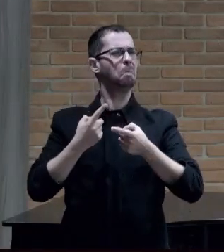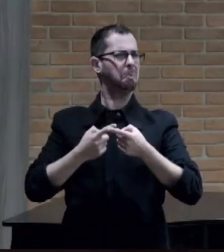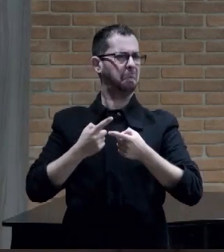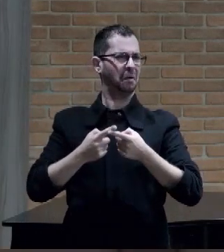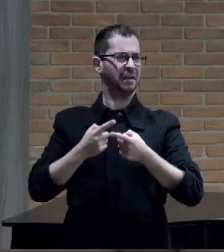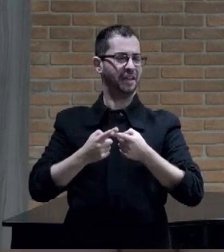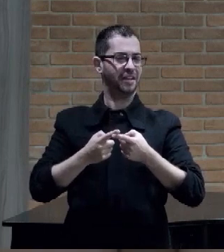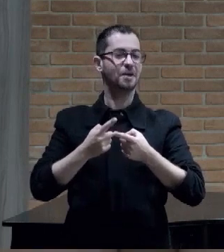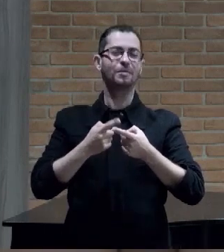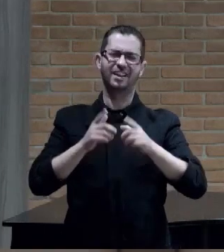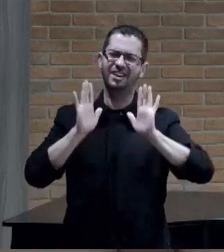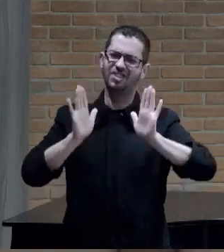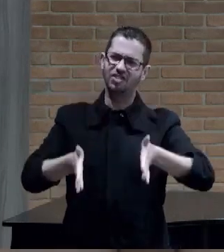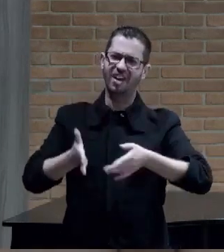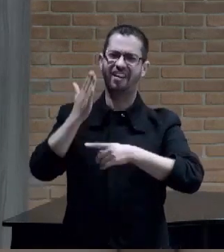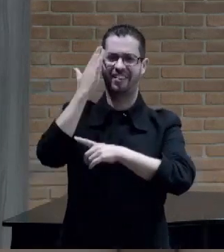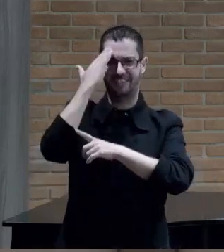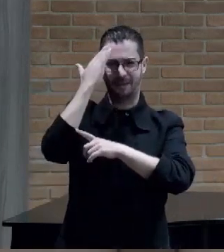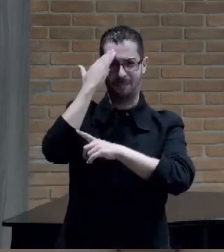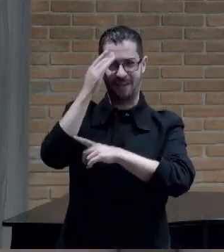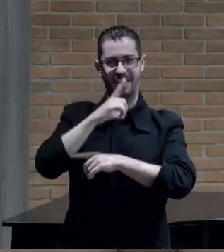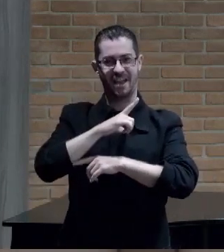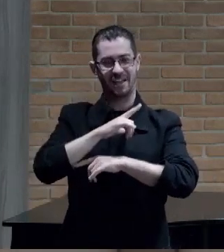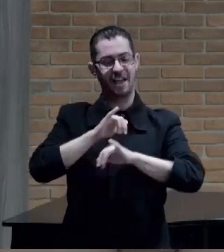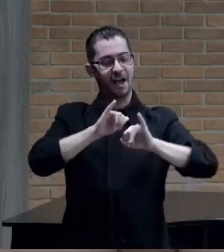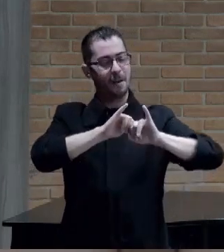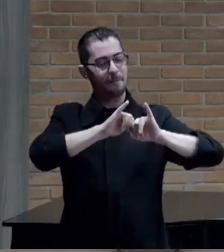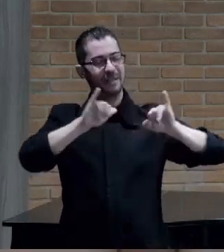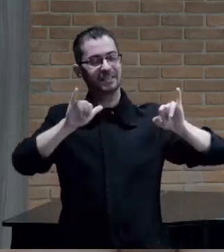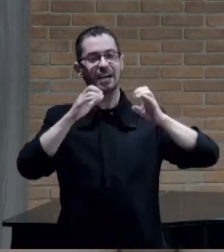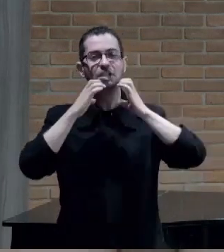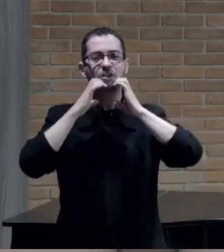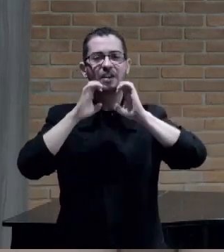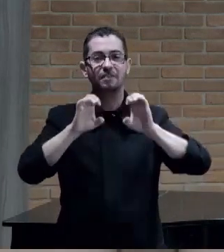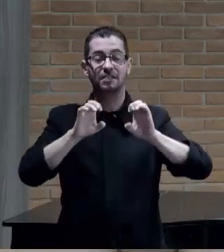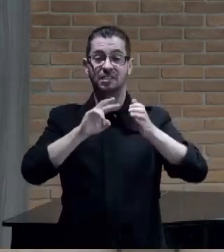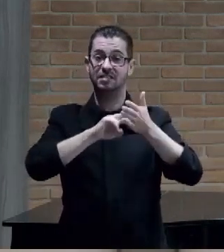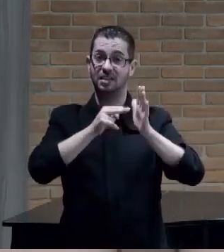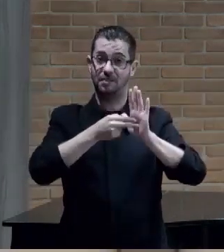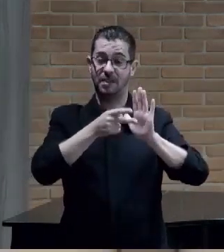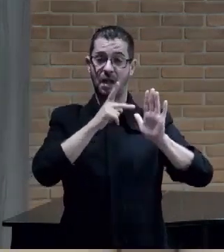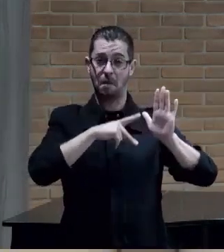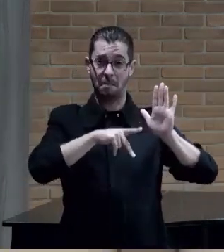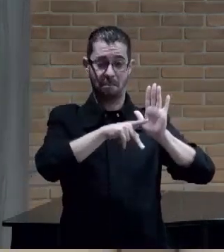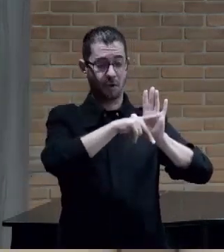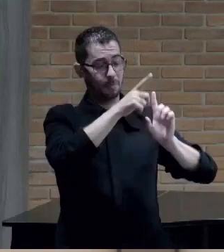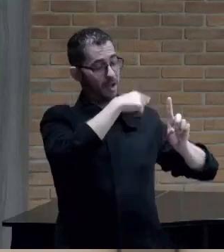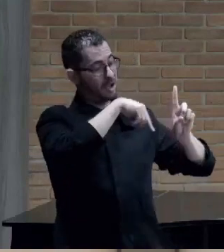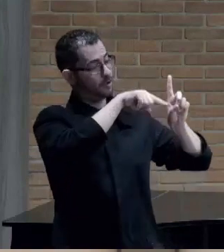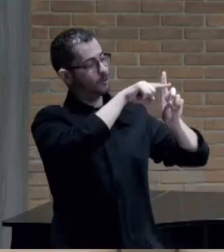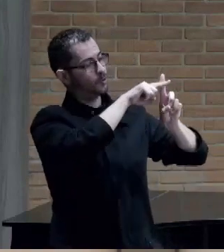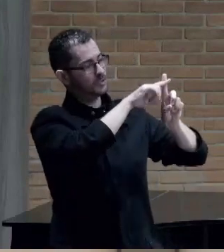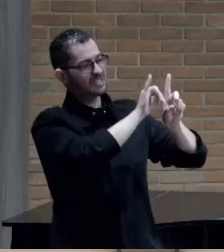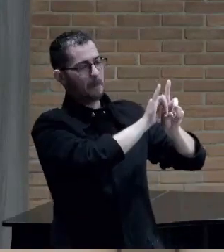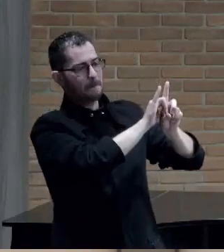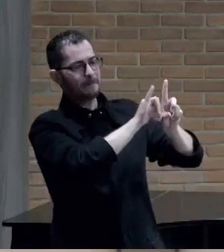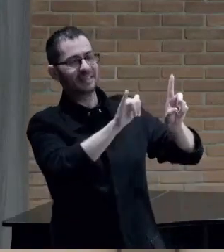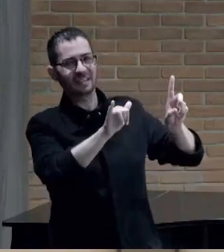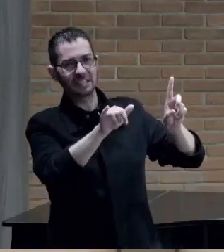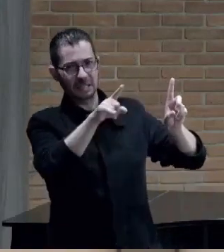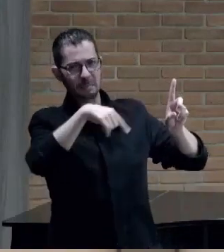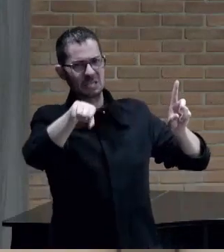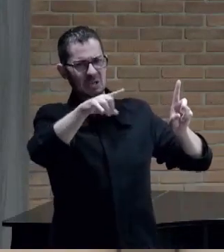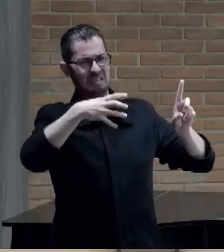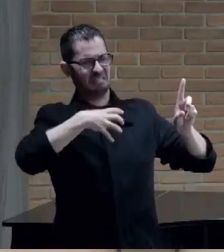do evangelho era o quê? Era uma mensagem, ou a mensagem da cruz, era loucura para algumas pessoas, e